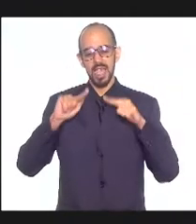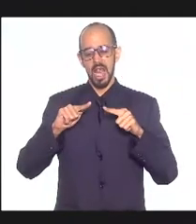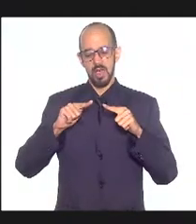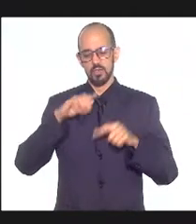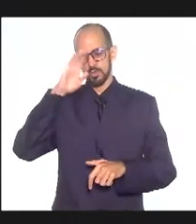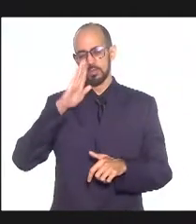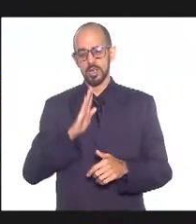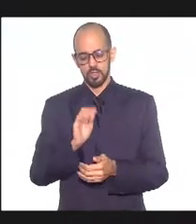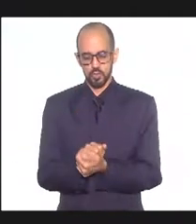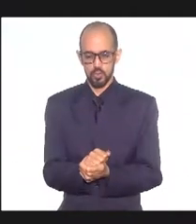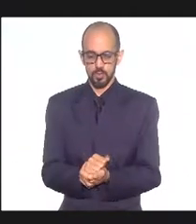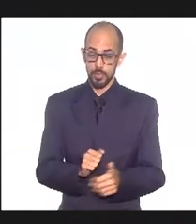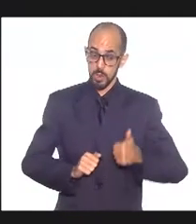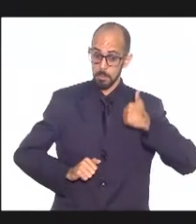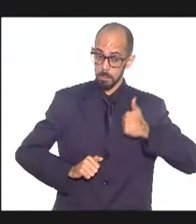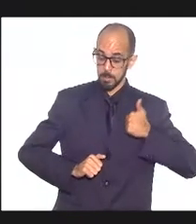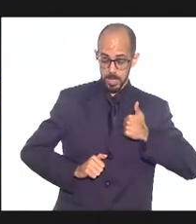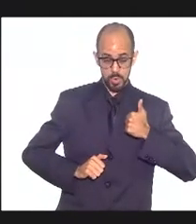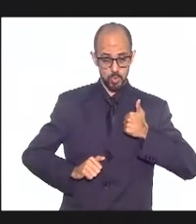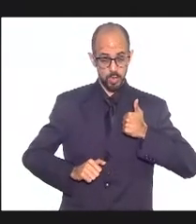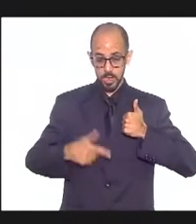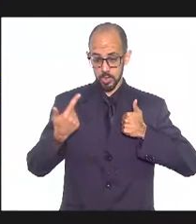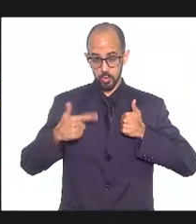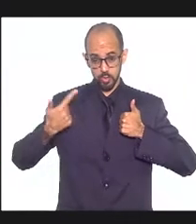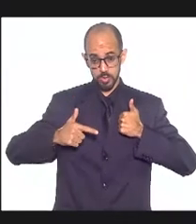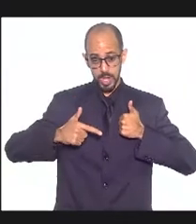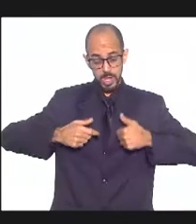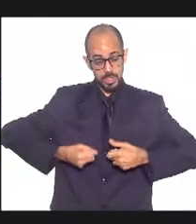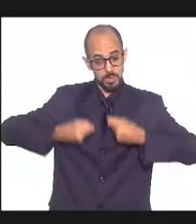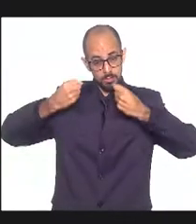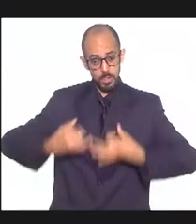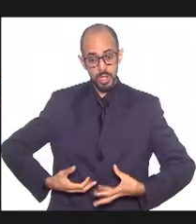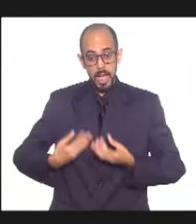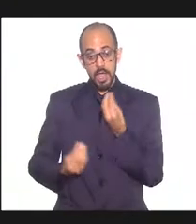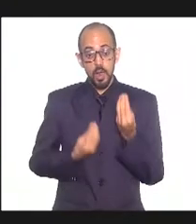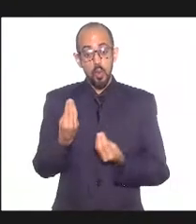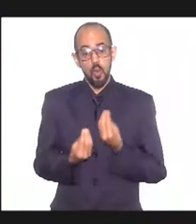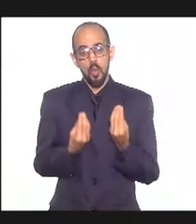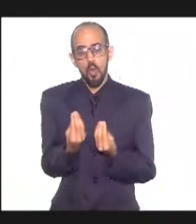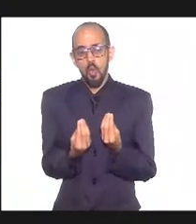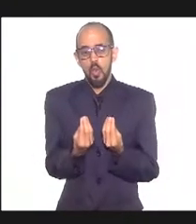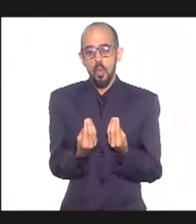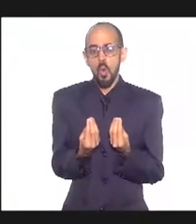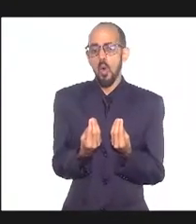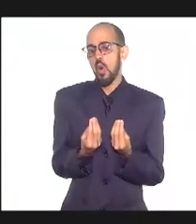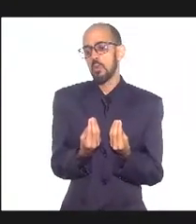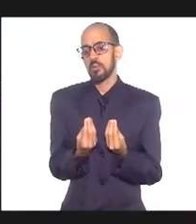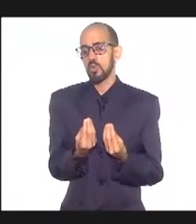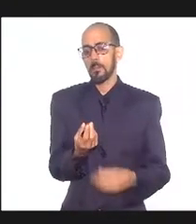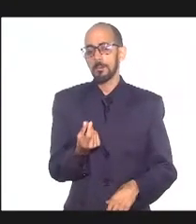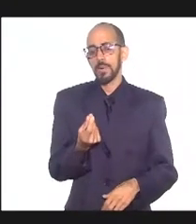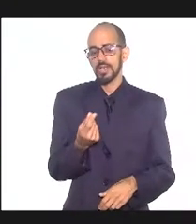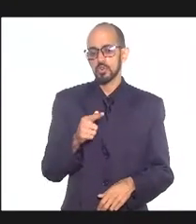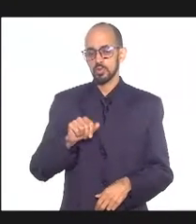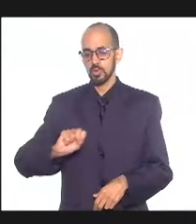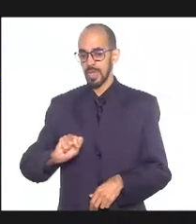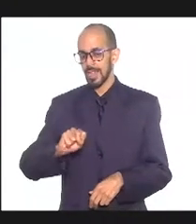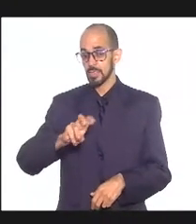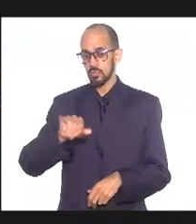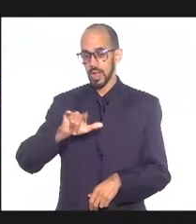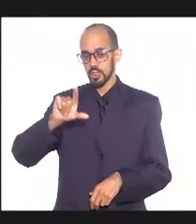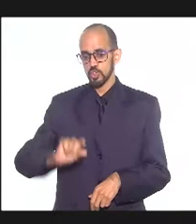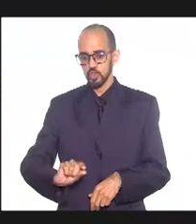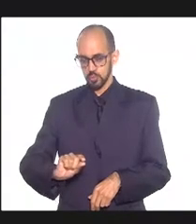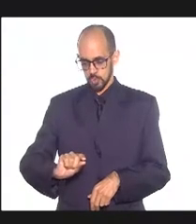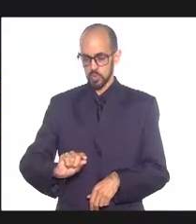ele não faz nenhum apontamento em relação de como o preço do gás vai reduzir para o